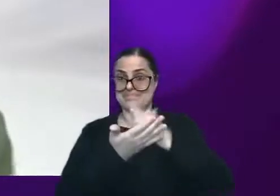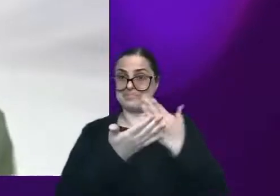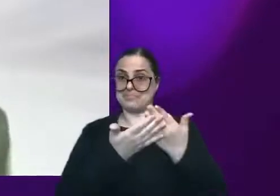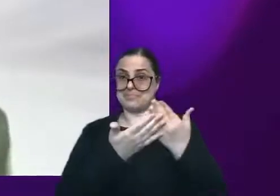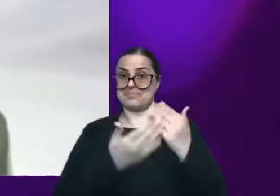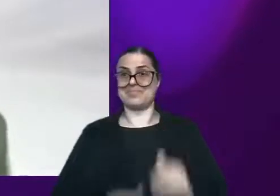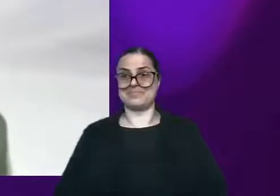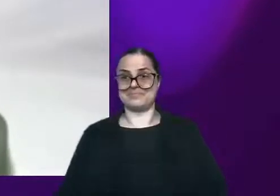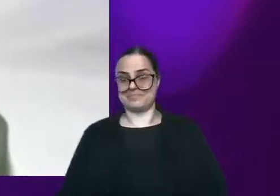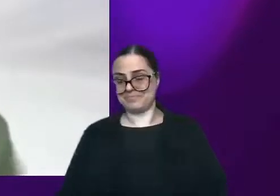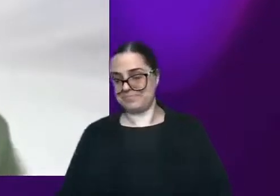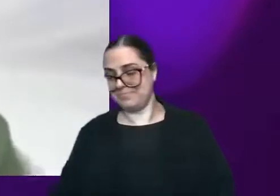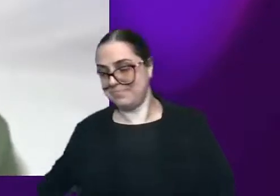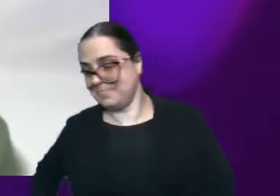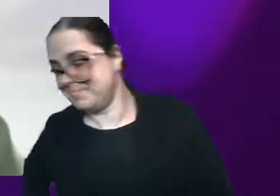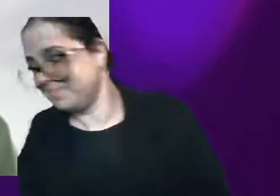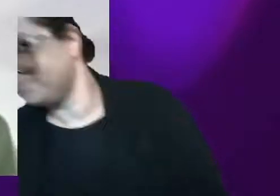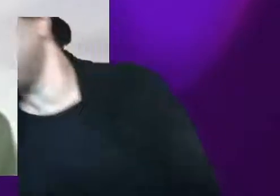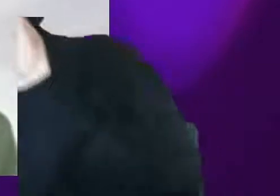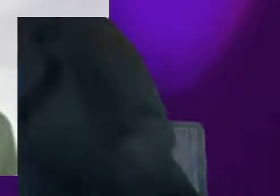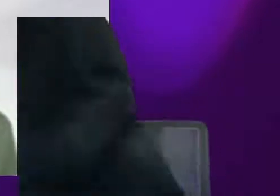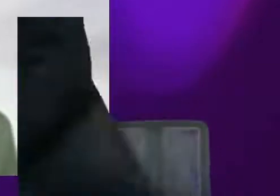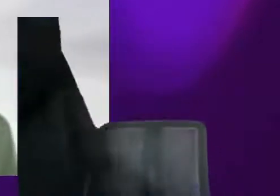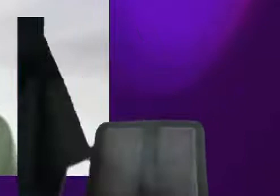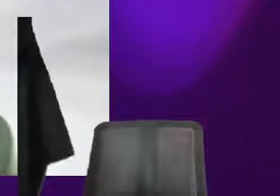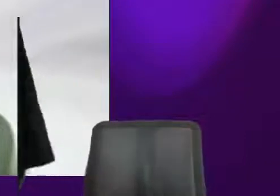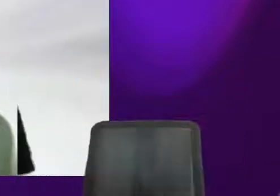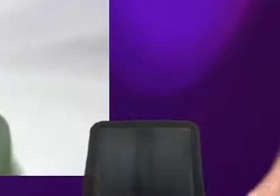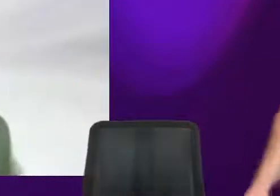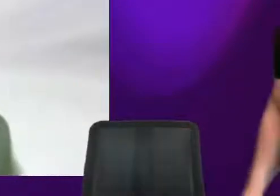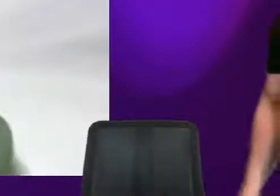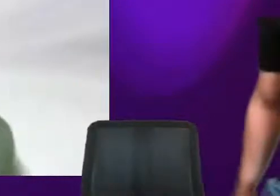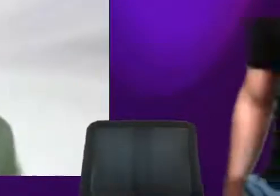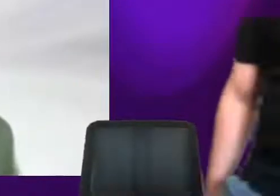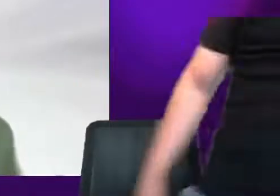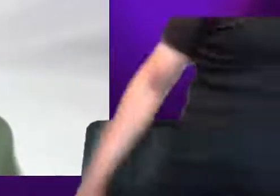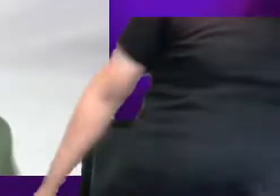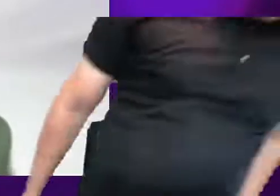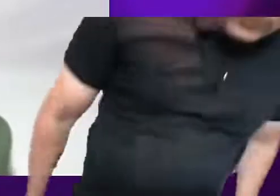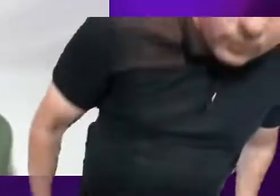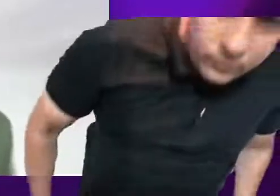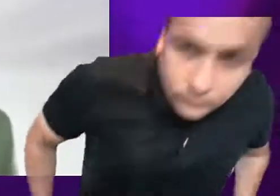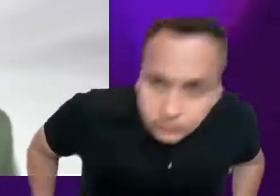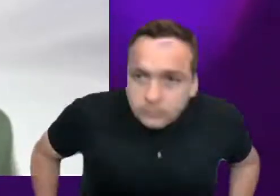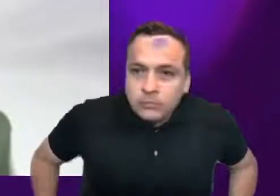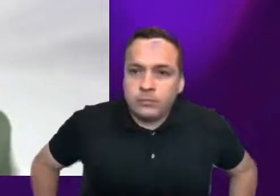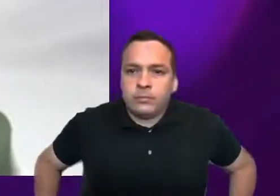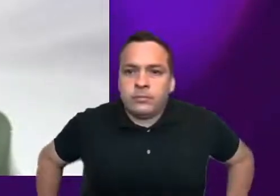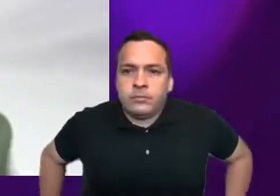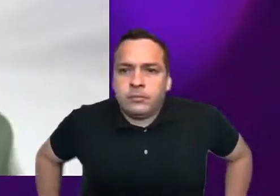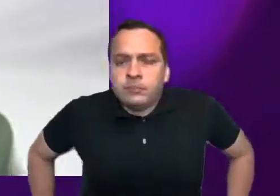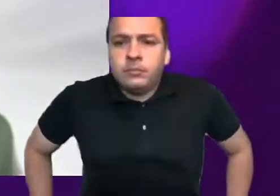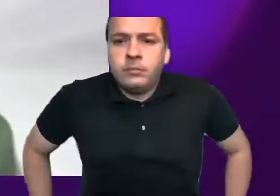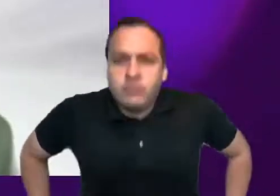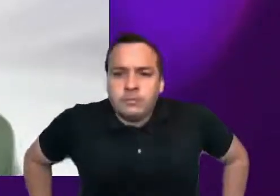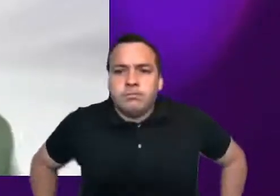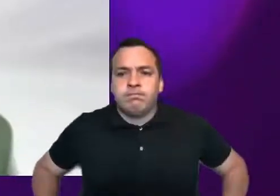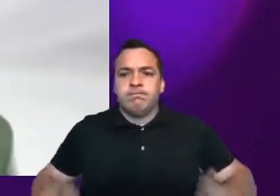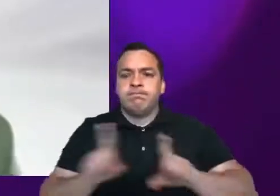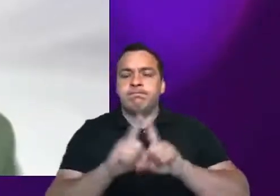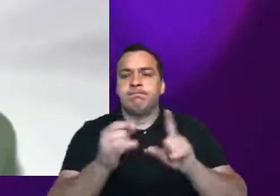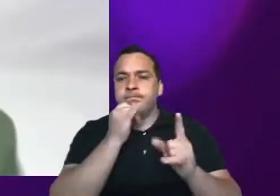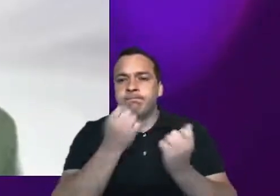na situação do diagnóstico, a gente tem que também gastar bastante energia na melhora da doação de órgãos